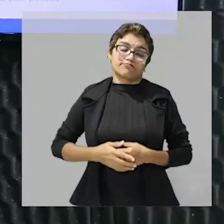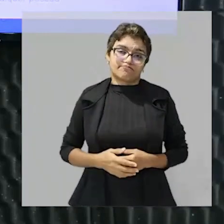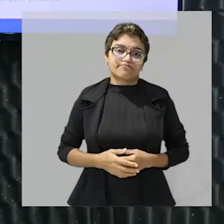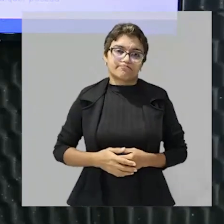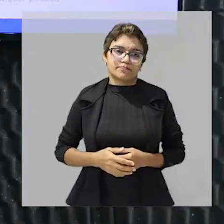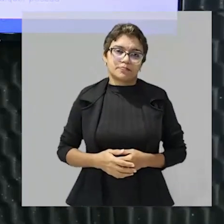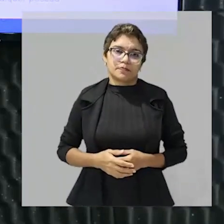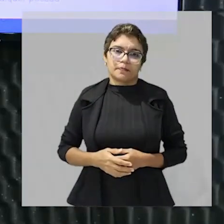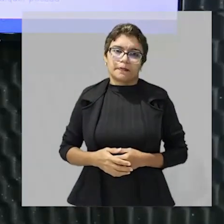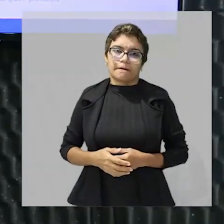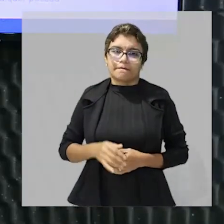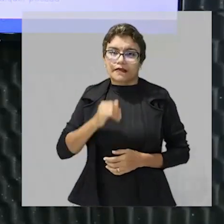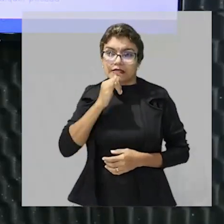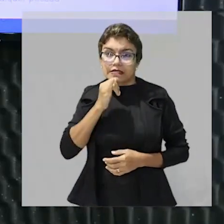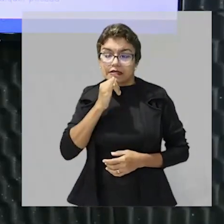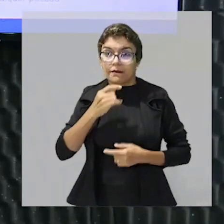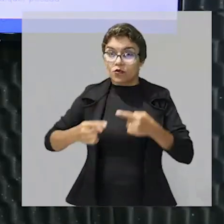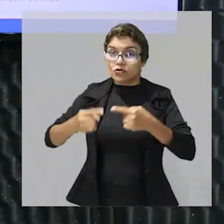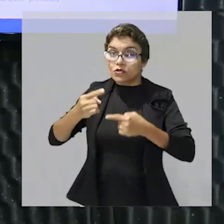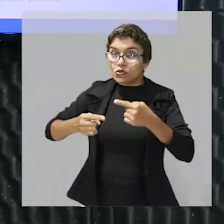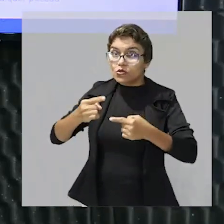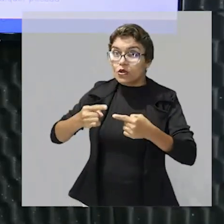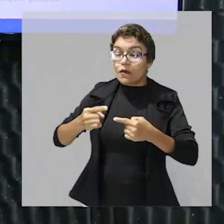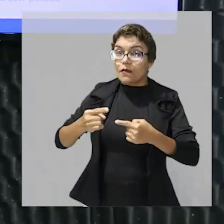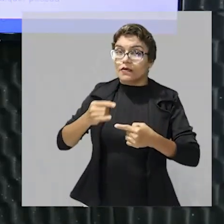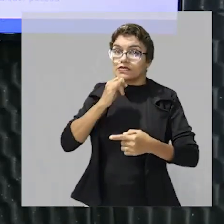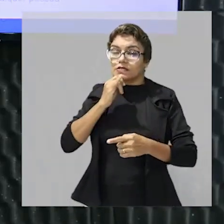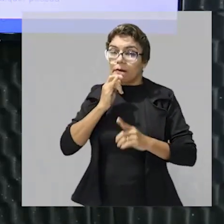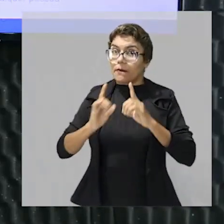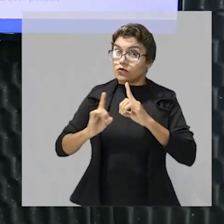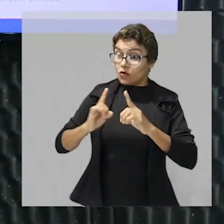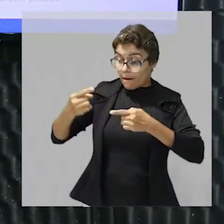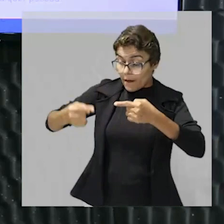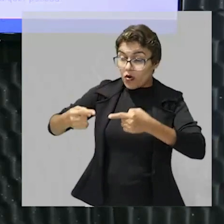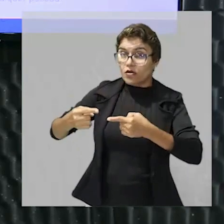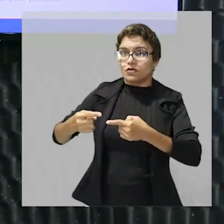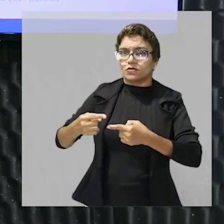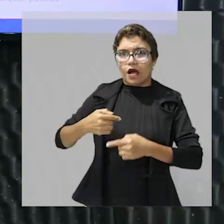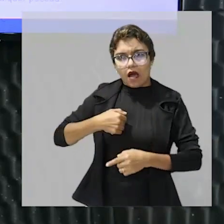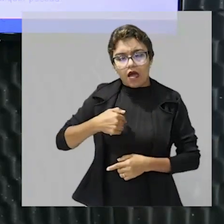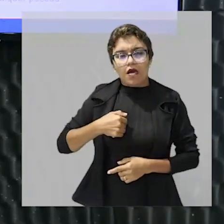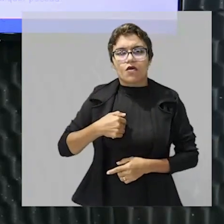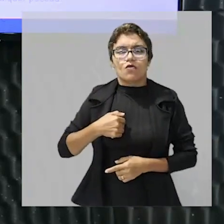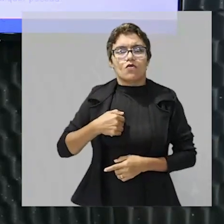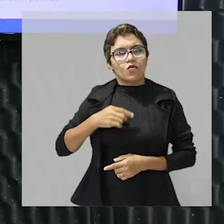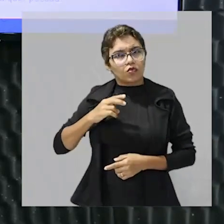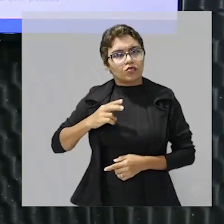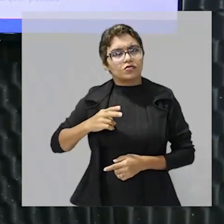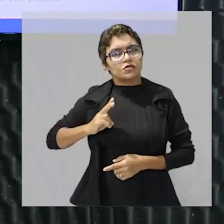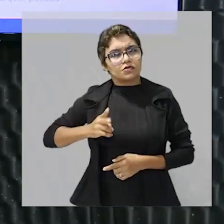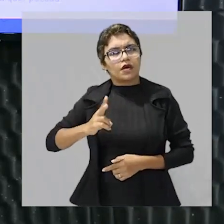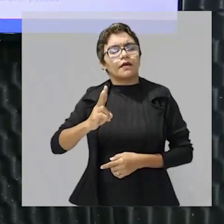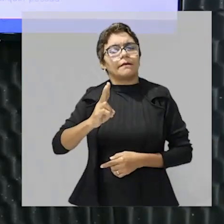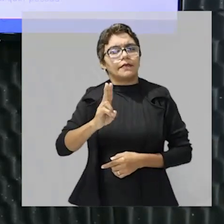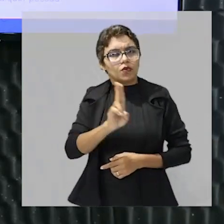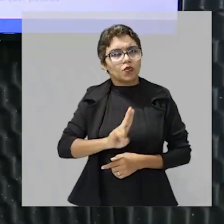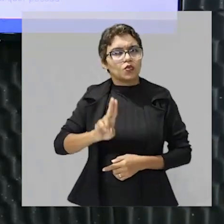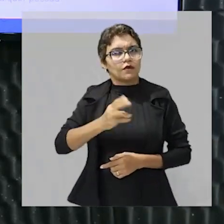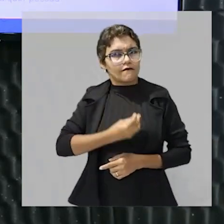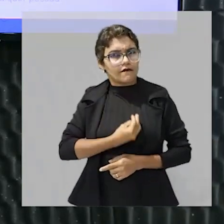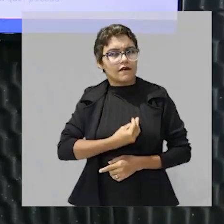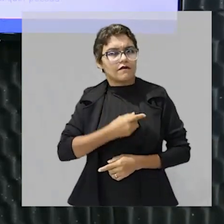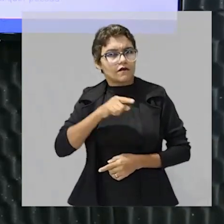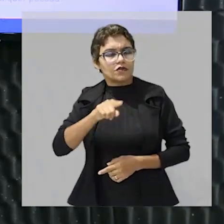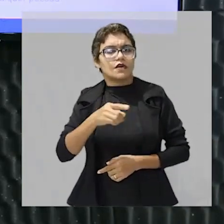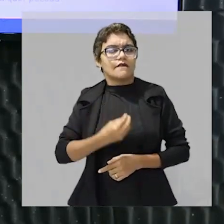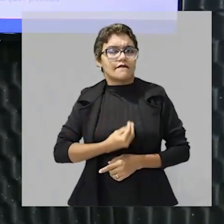política partidária, estou falando de discussão política. Política eu faço todos os dias na hora que eu me levanto e venho trabalhar. Política você faz todos